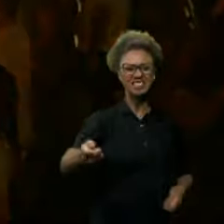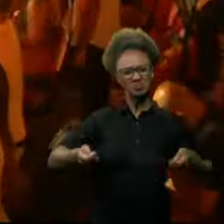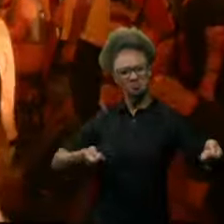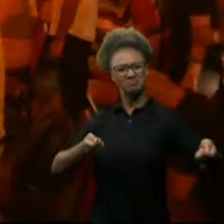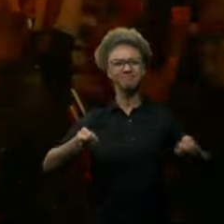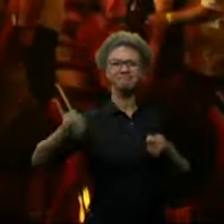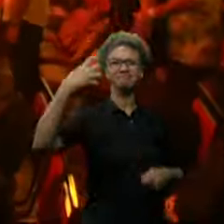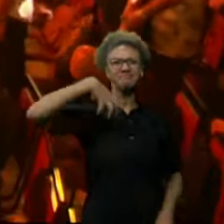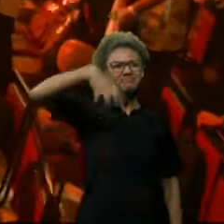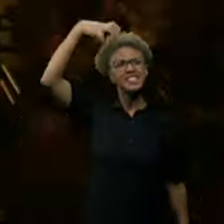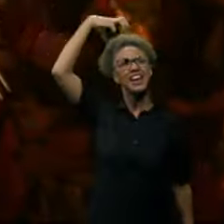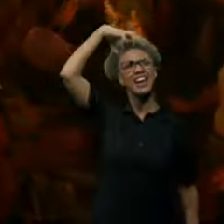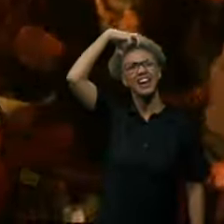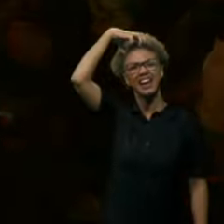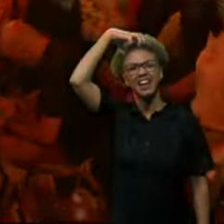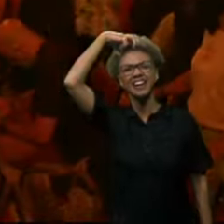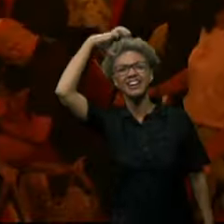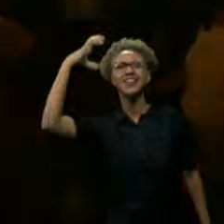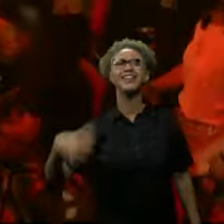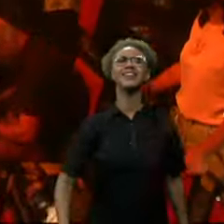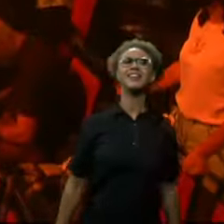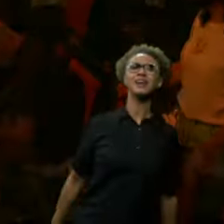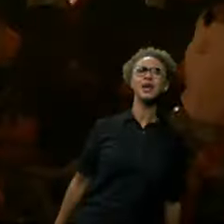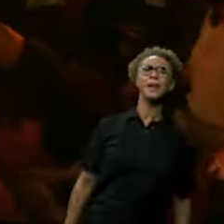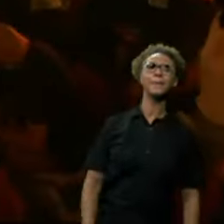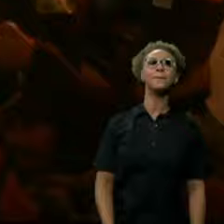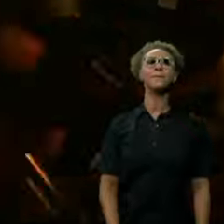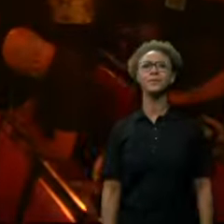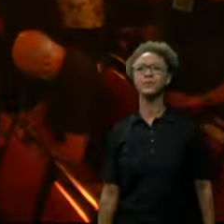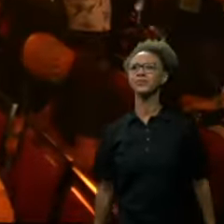E aí E aí